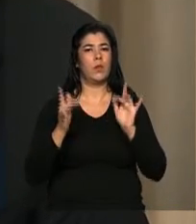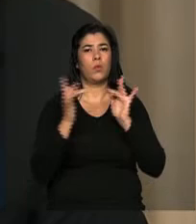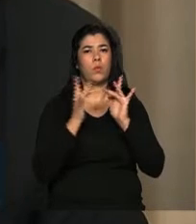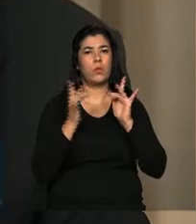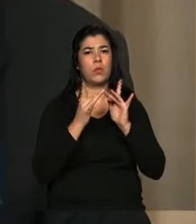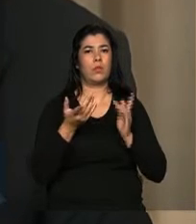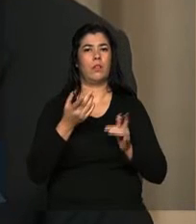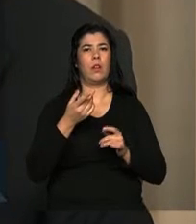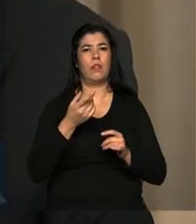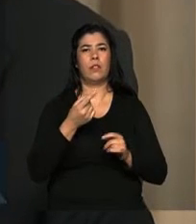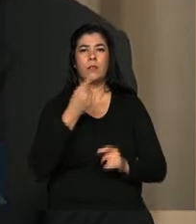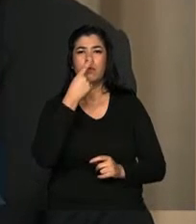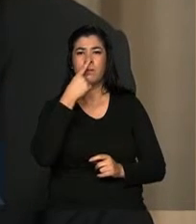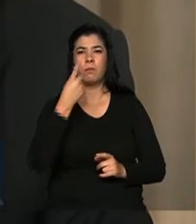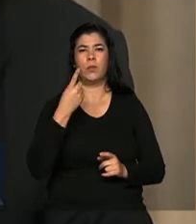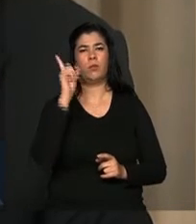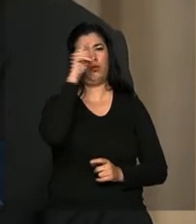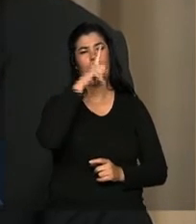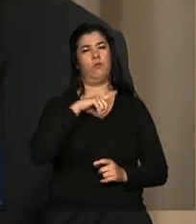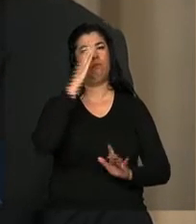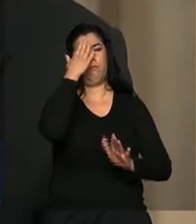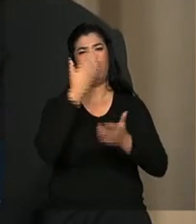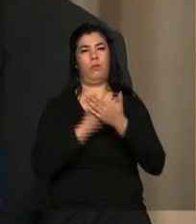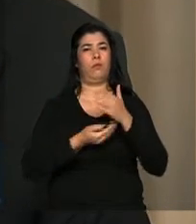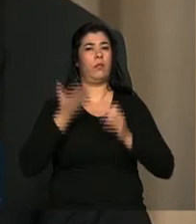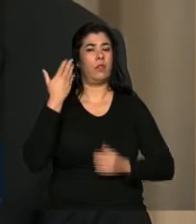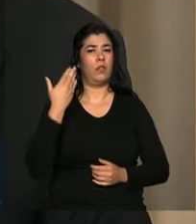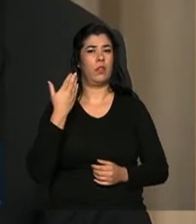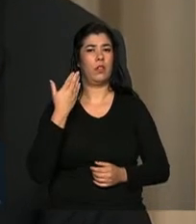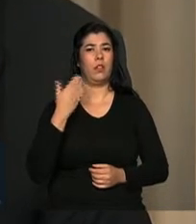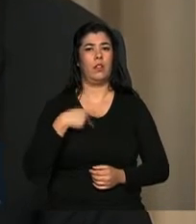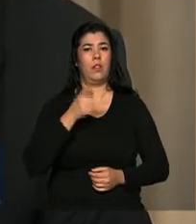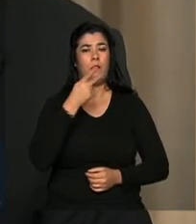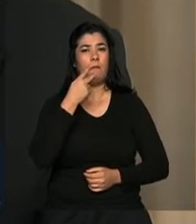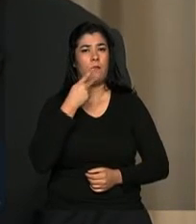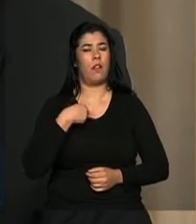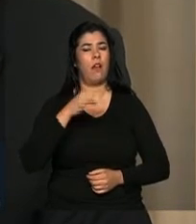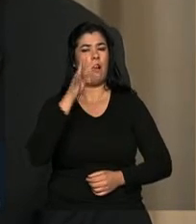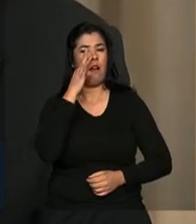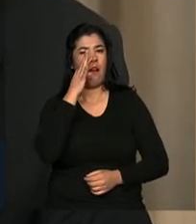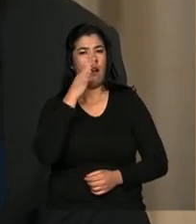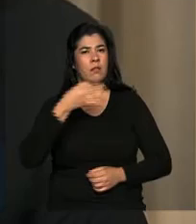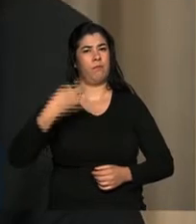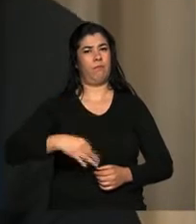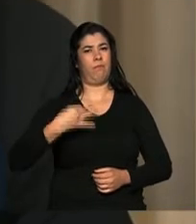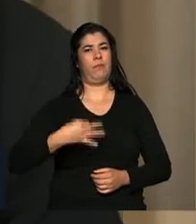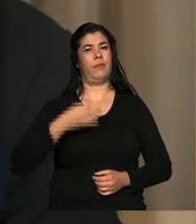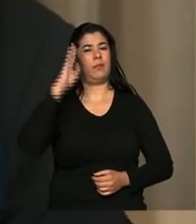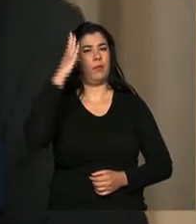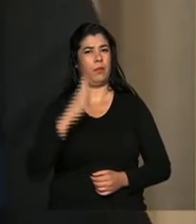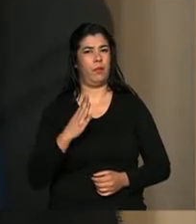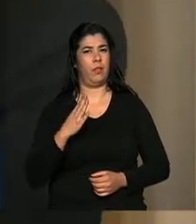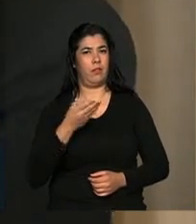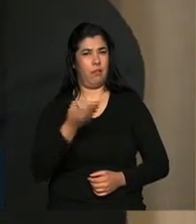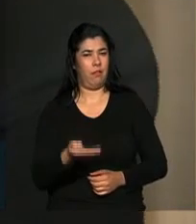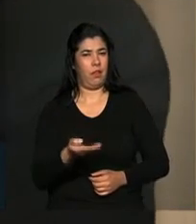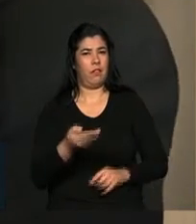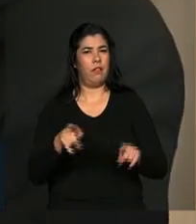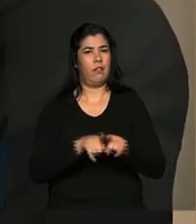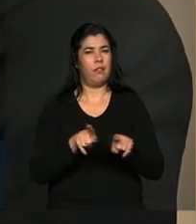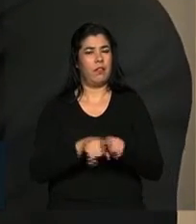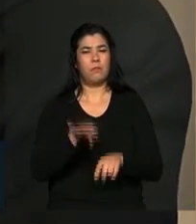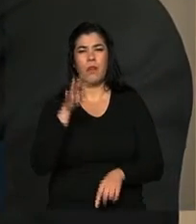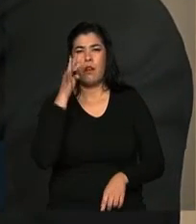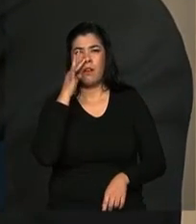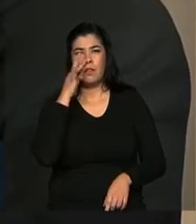criar confiança. E Tony disse quanto eu admiro o Brasil. Um dos motivos pelo qual eu admiro tanto